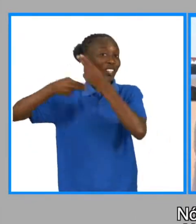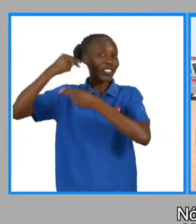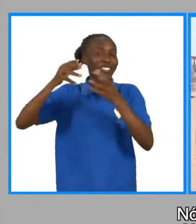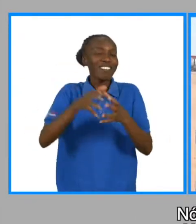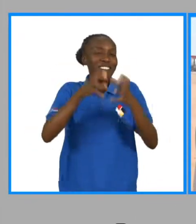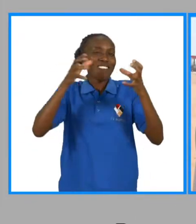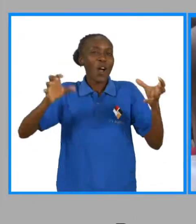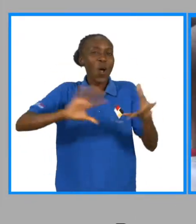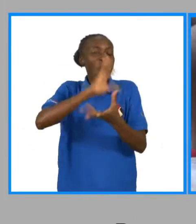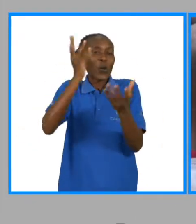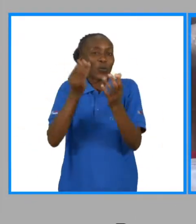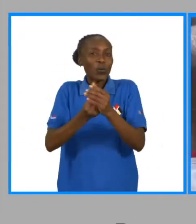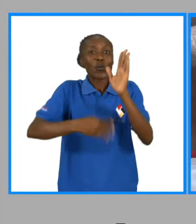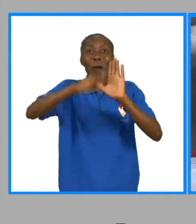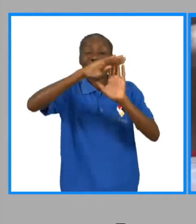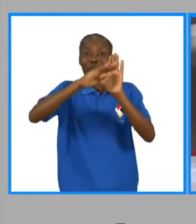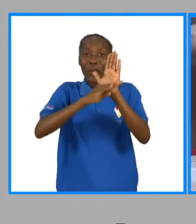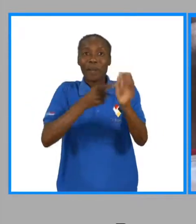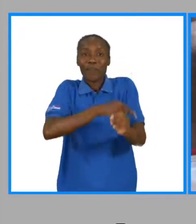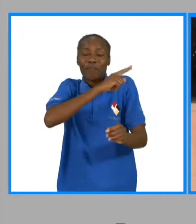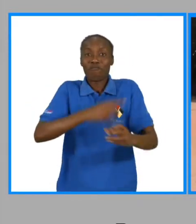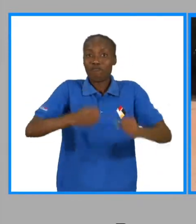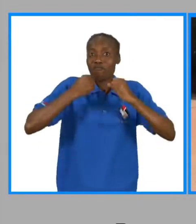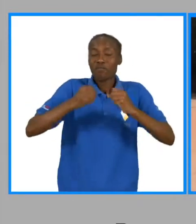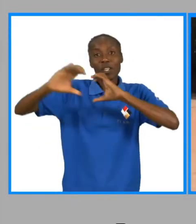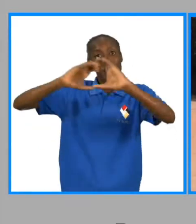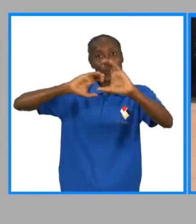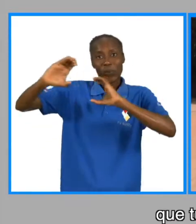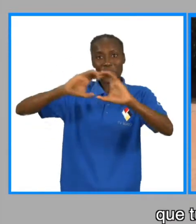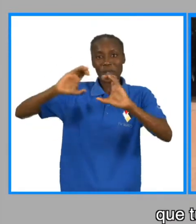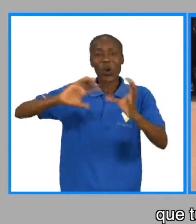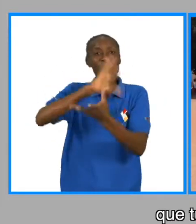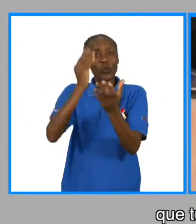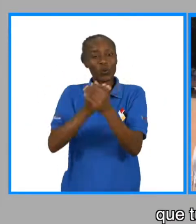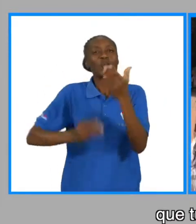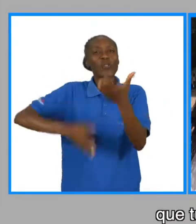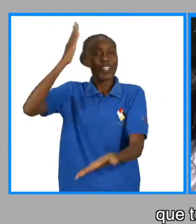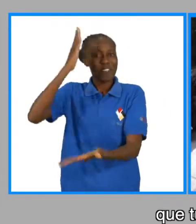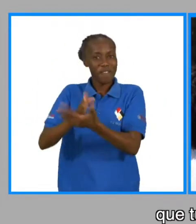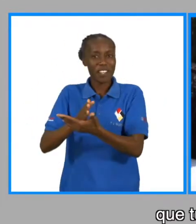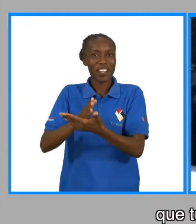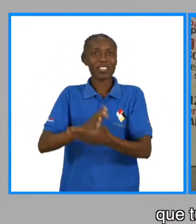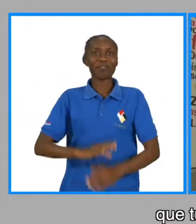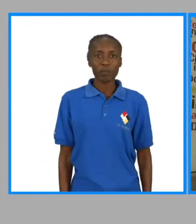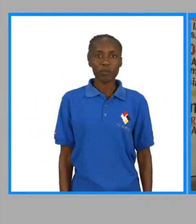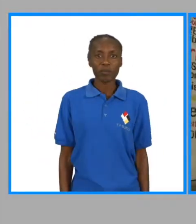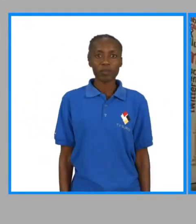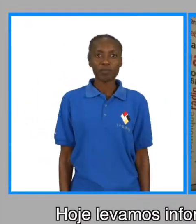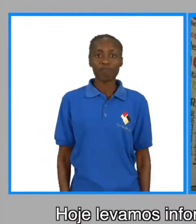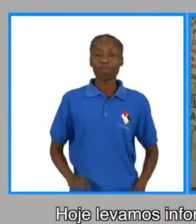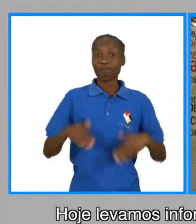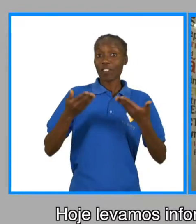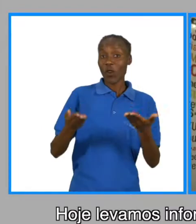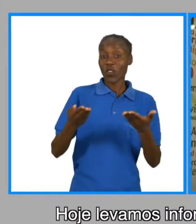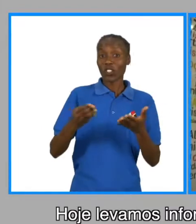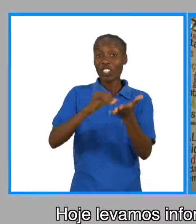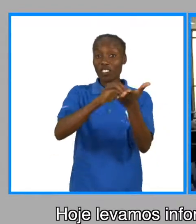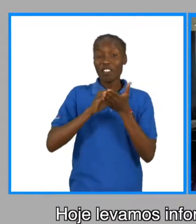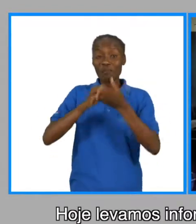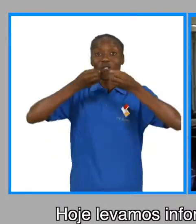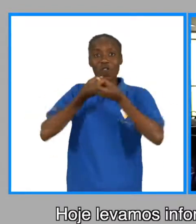é longa. Foi graças ao Programa para o Fortalecimento da Mídia que tudo se tornou realidade. Hoje